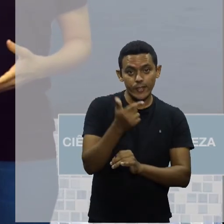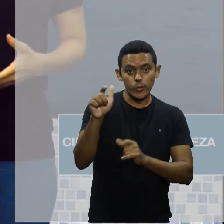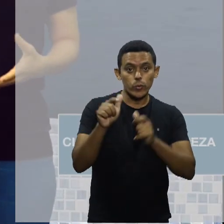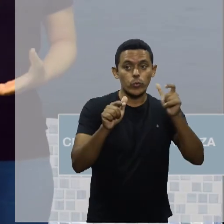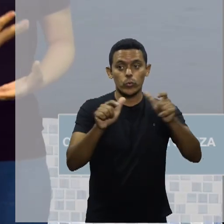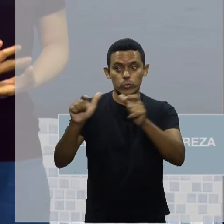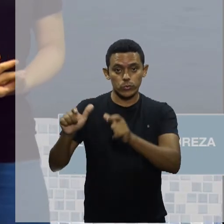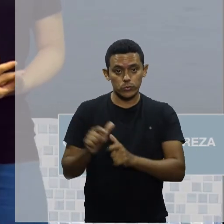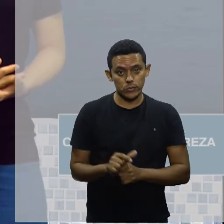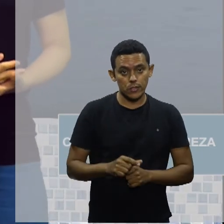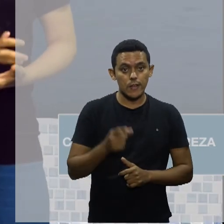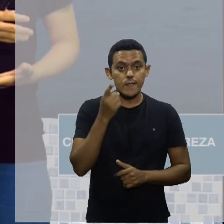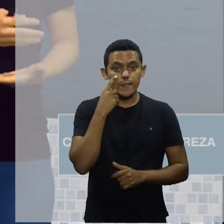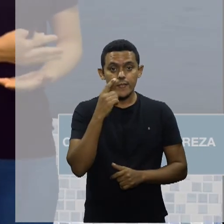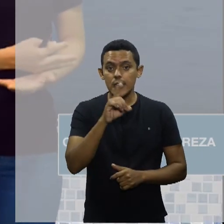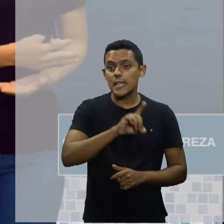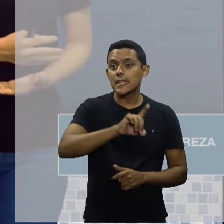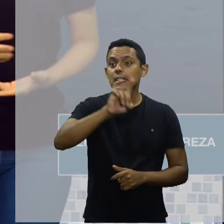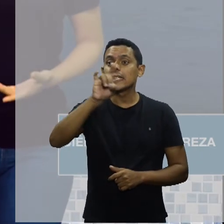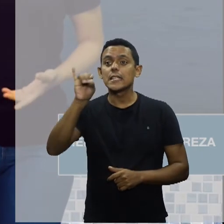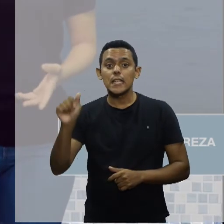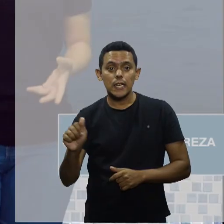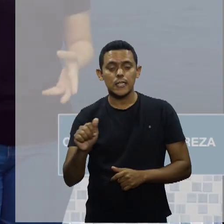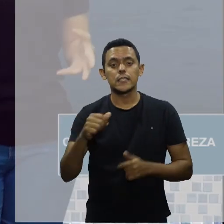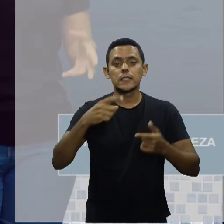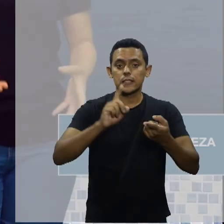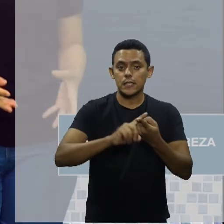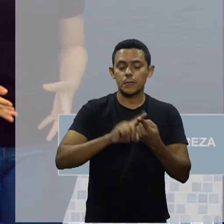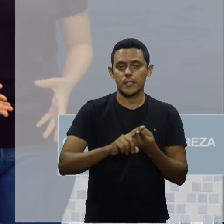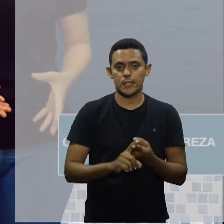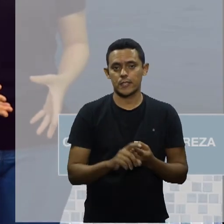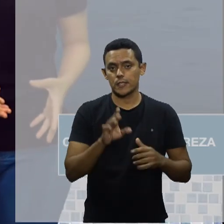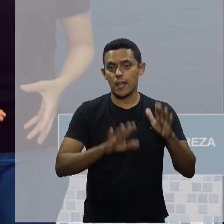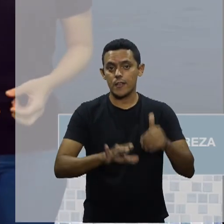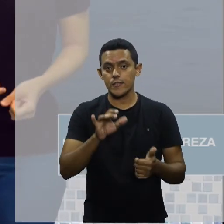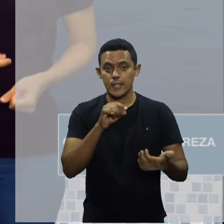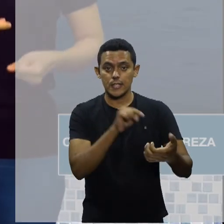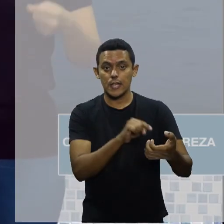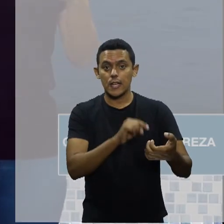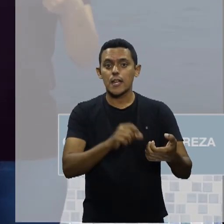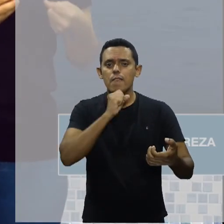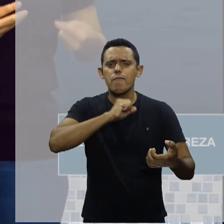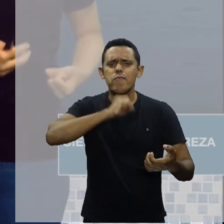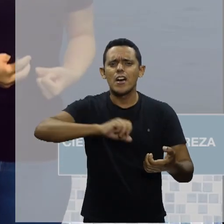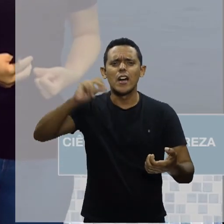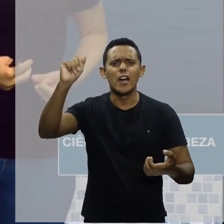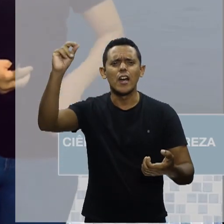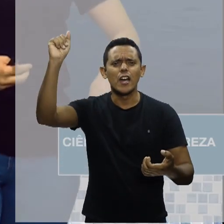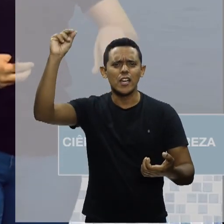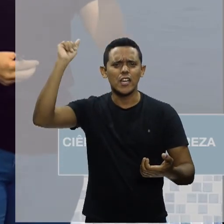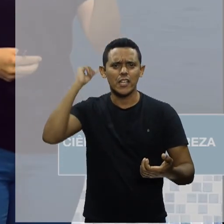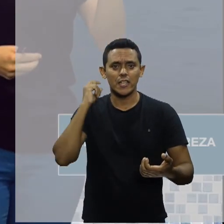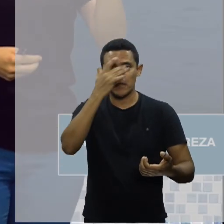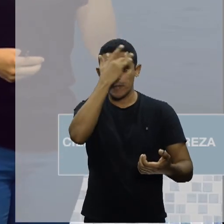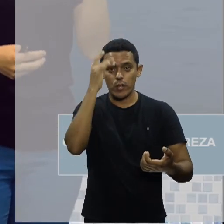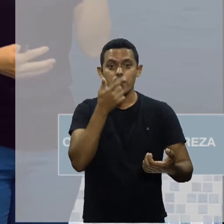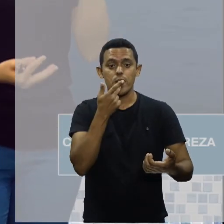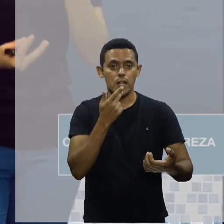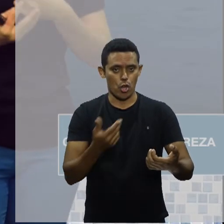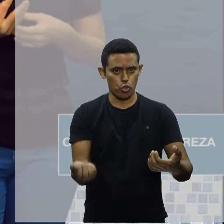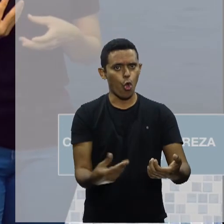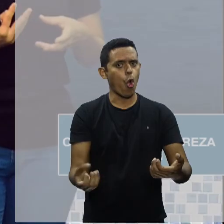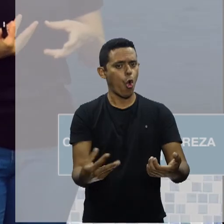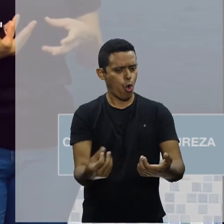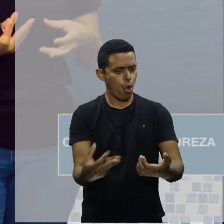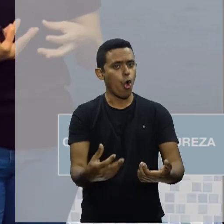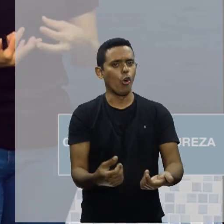conferir a data da notícia às vezes a notícia ela foi tirada totalmente de contexto né ler a notícia inteira às vezes o título tem uma